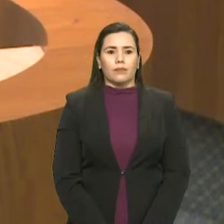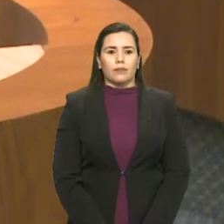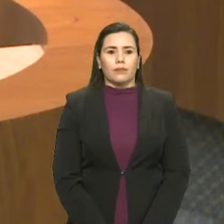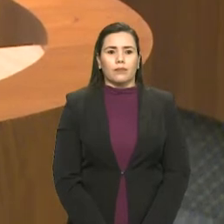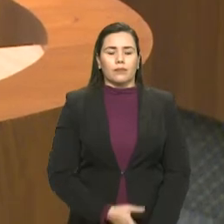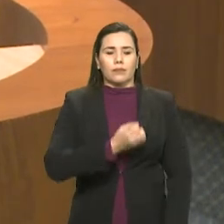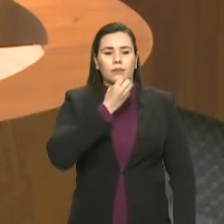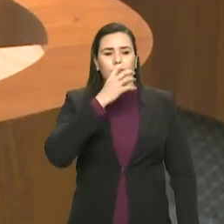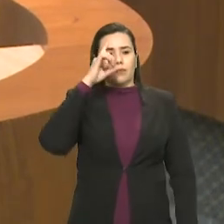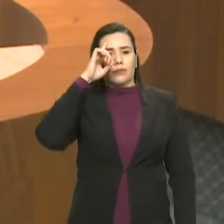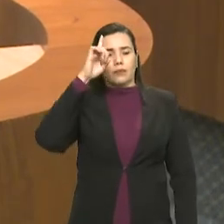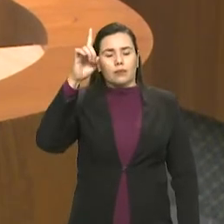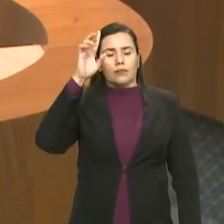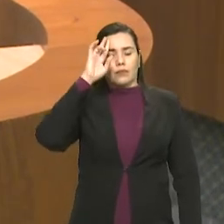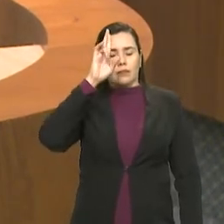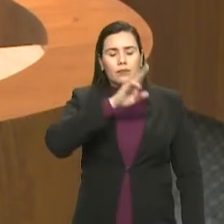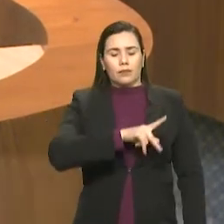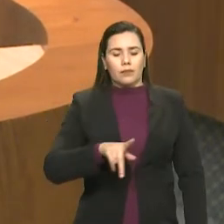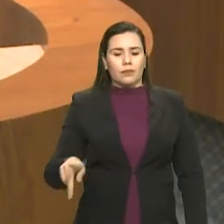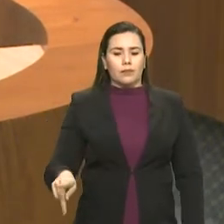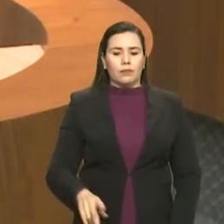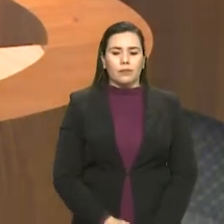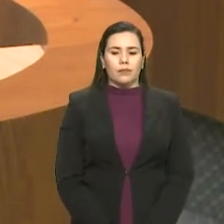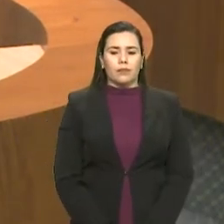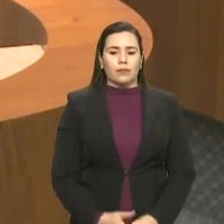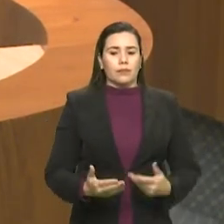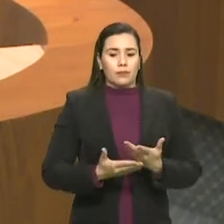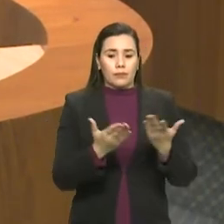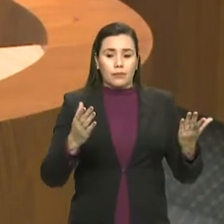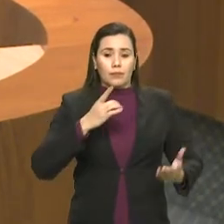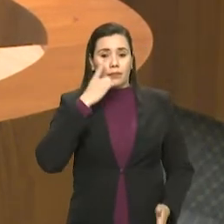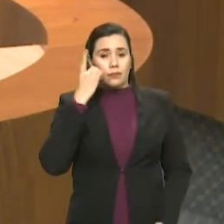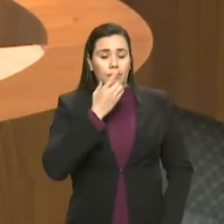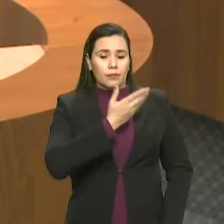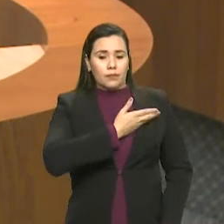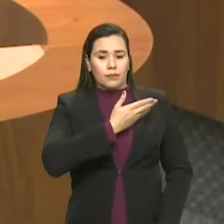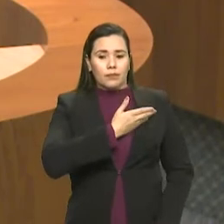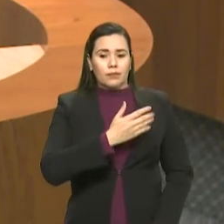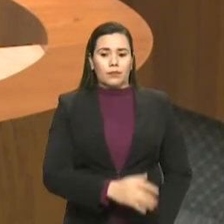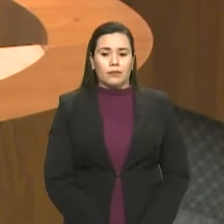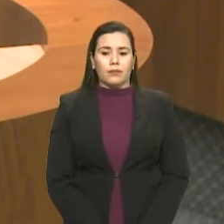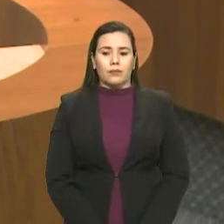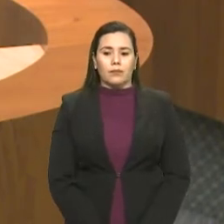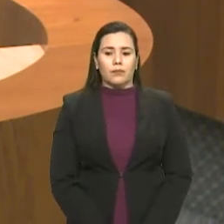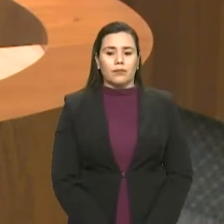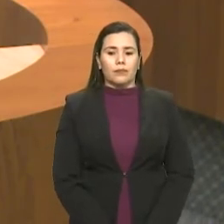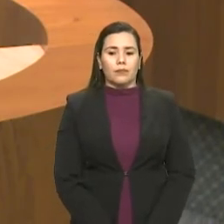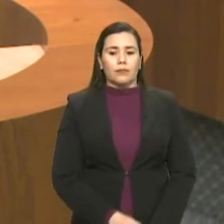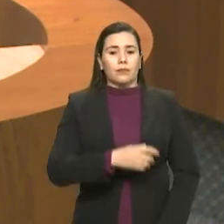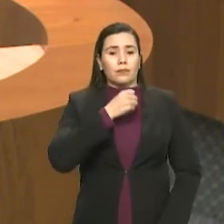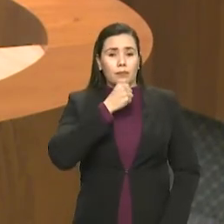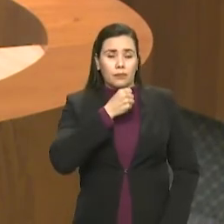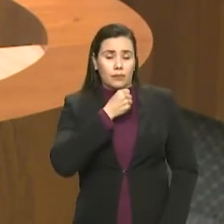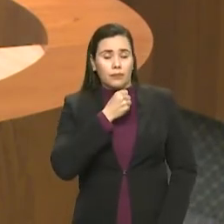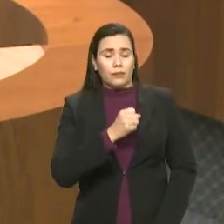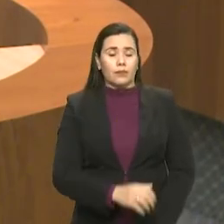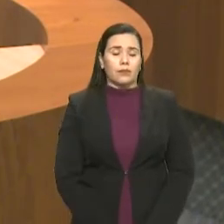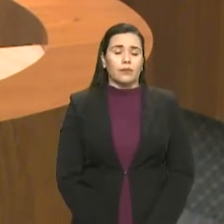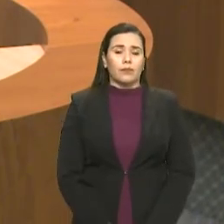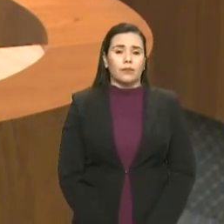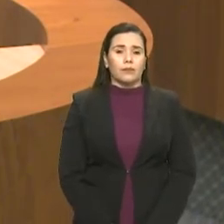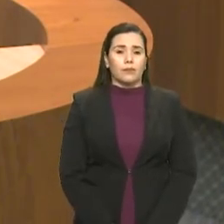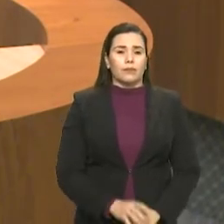Bom dia, senhor presidente, colegas deputados, imprensa falada escrita,